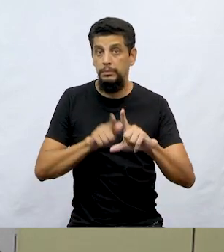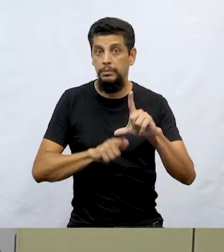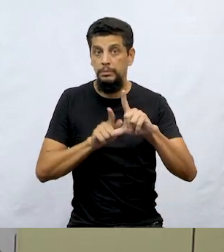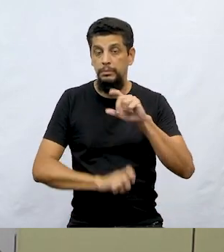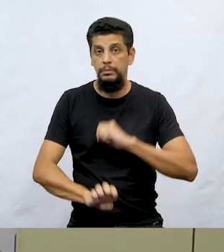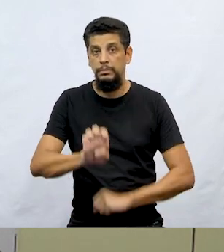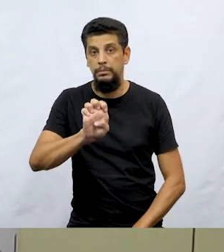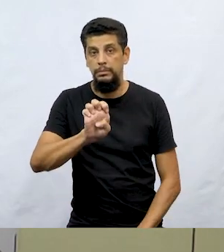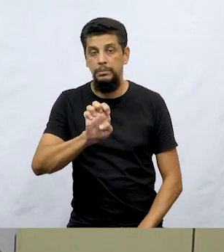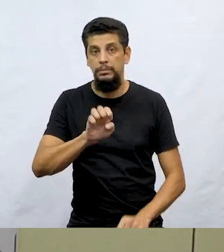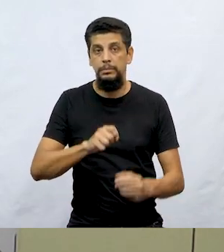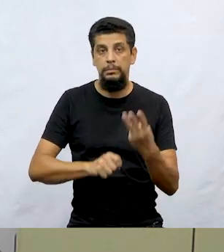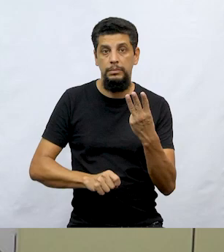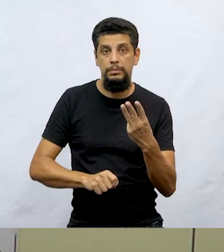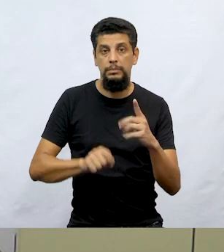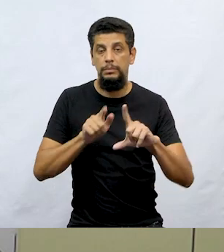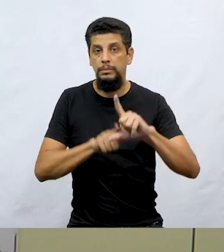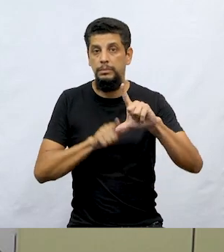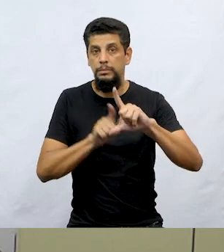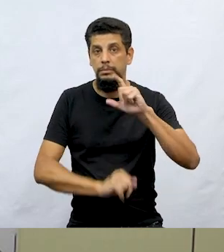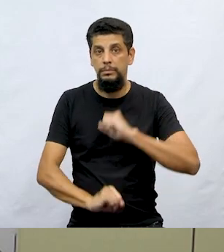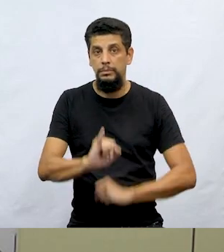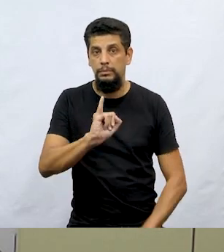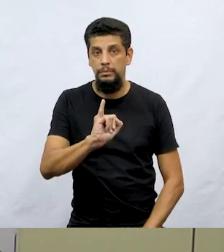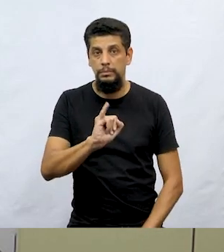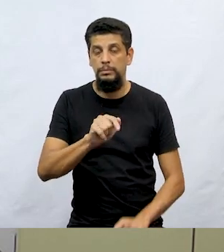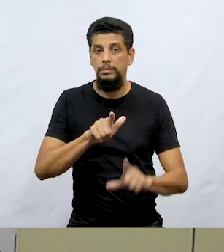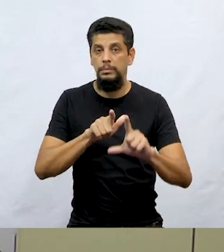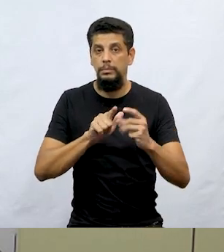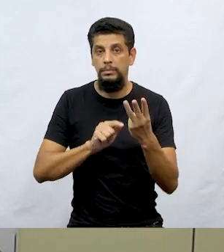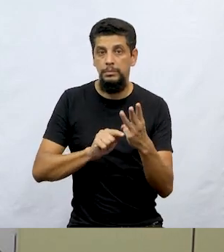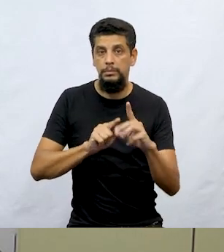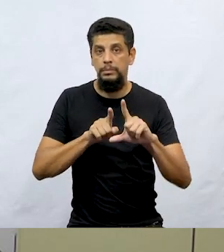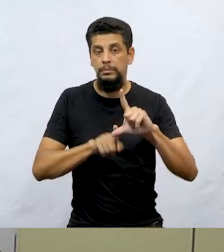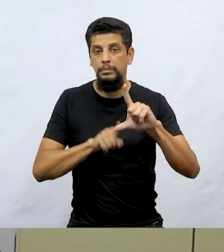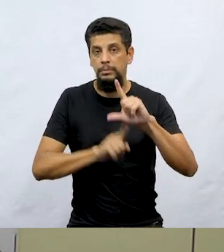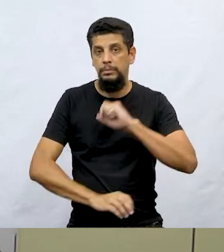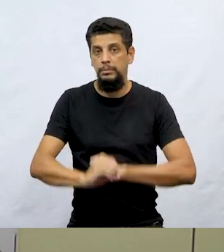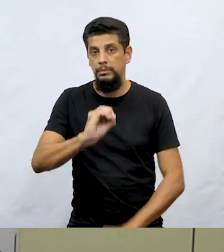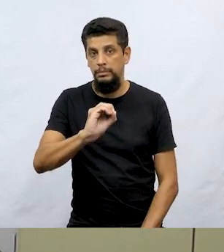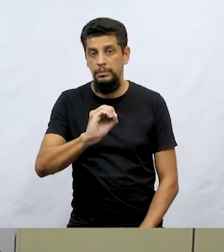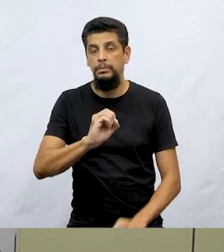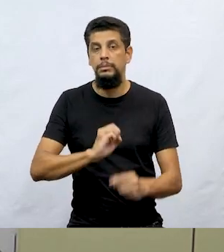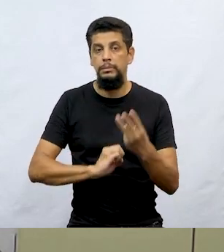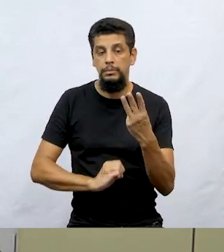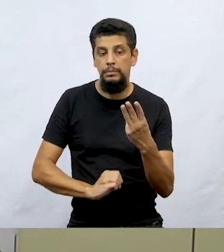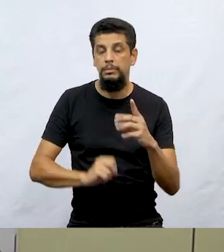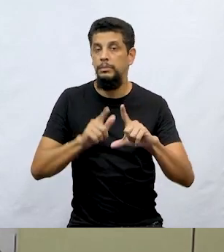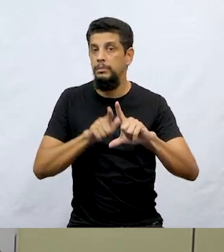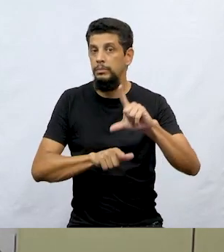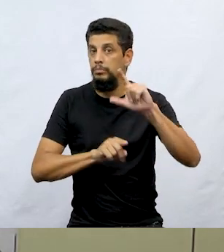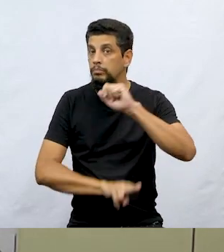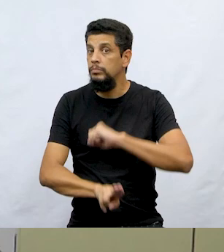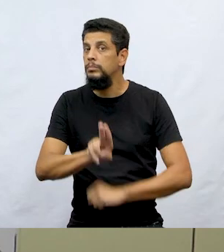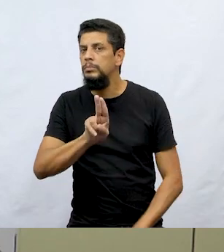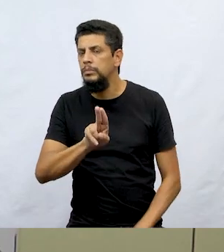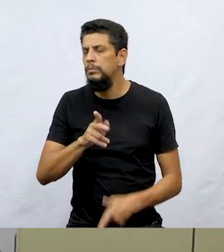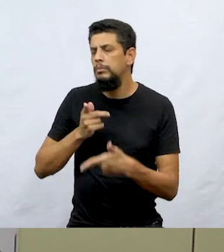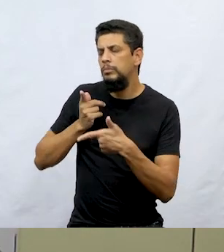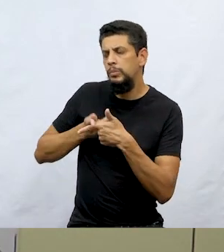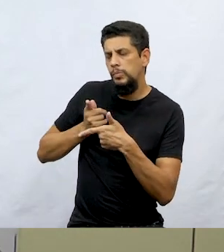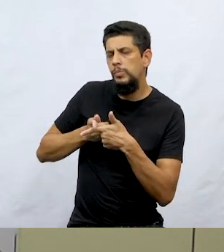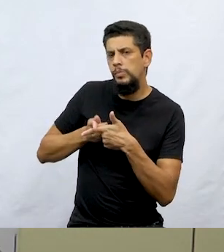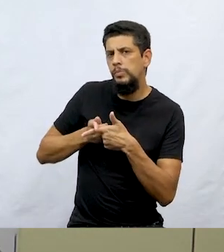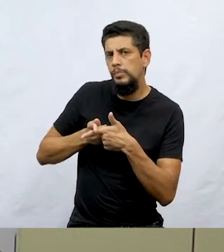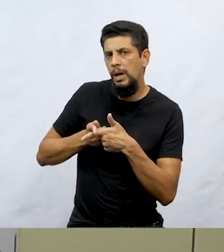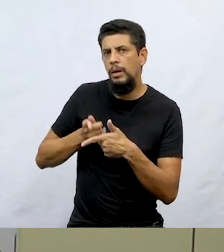E, 3 letras I, 3 letras O e 3 letras U. Mas por quê, professora? Por